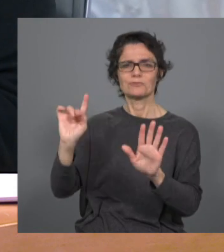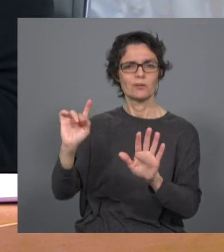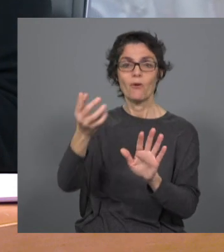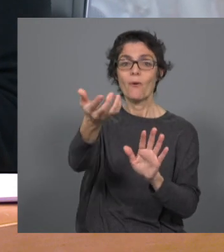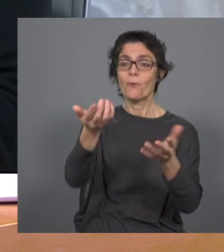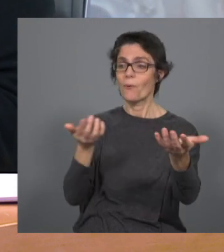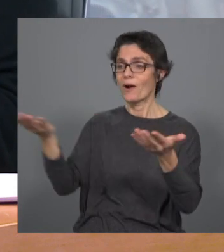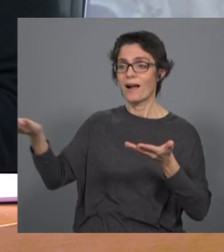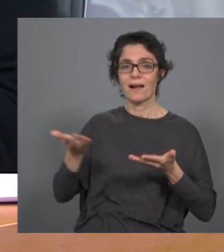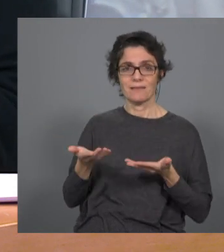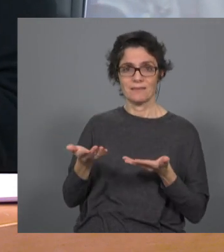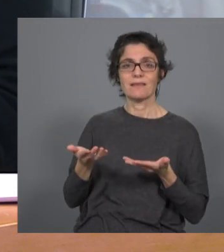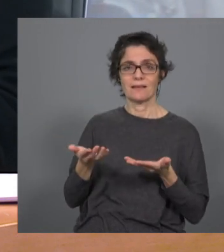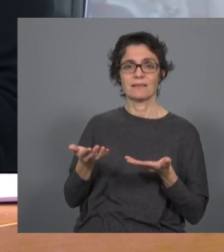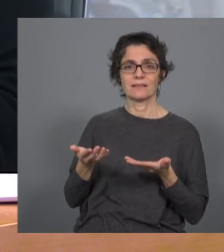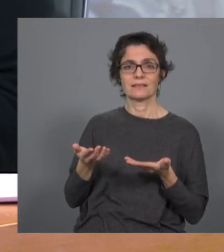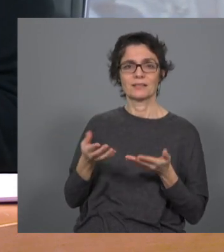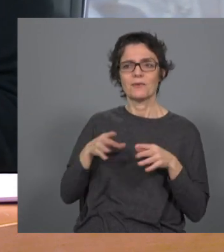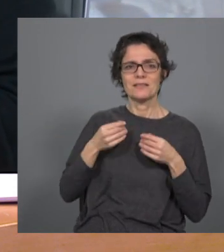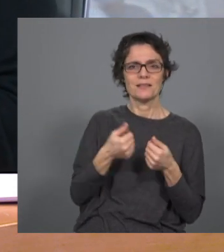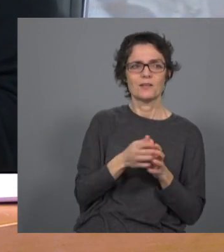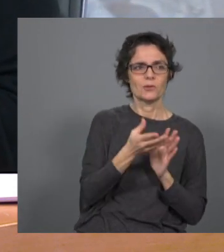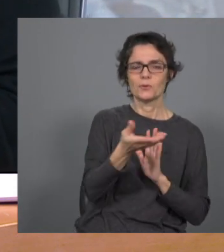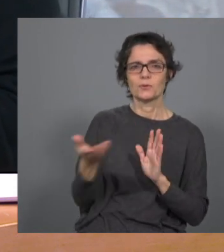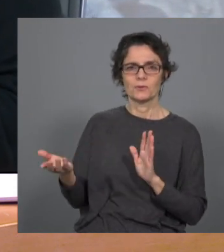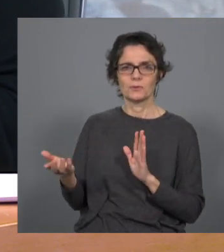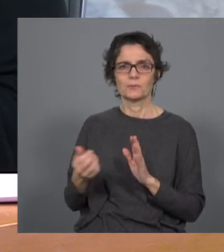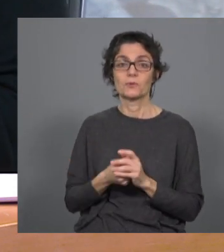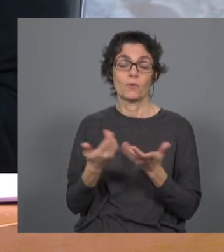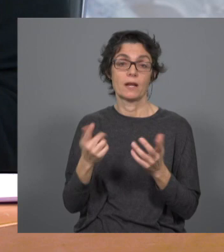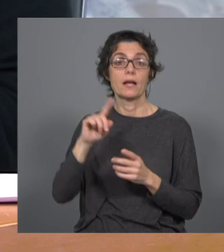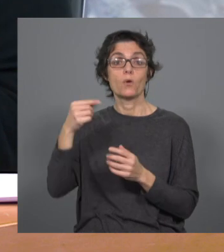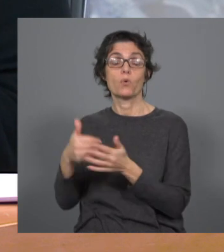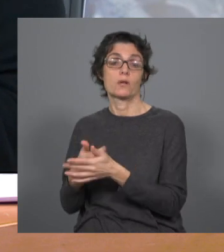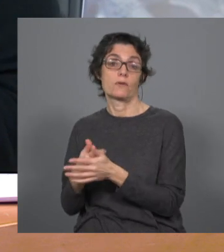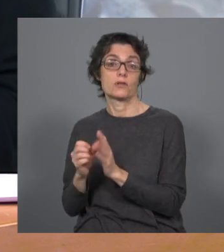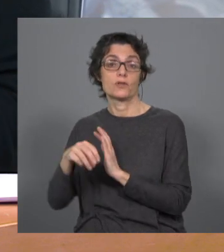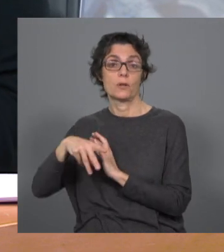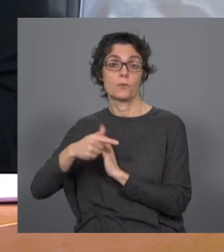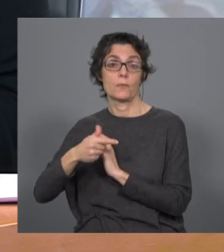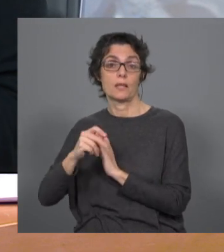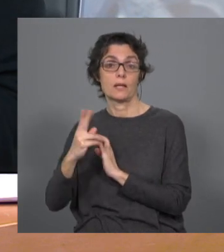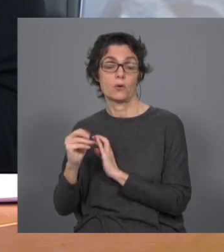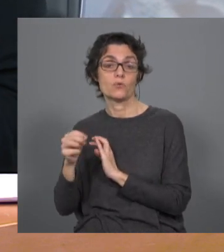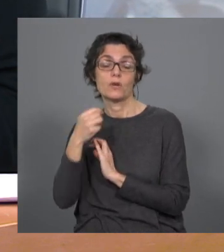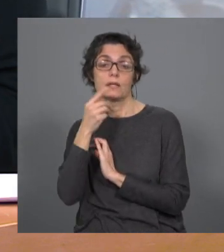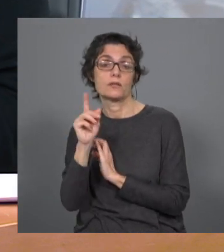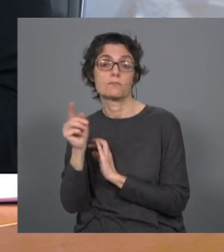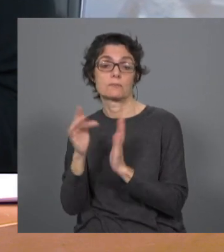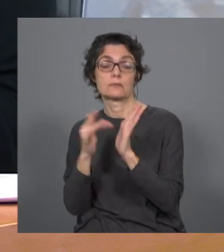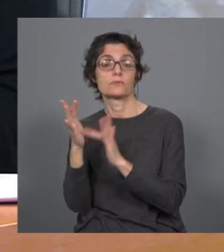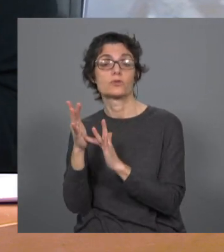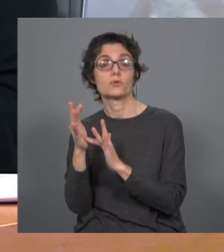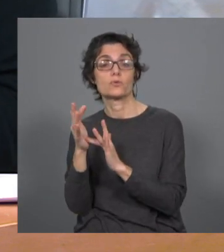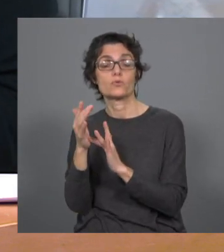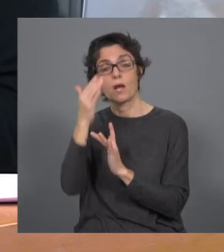compromisso da fé, e aliás isso depois também, se quisermos, leva-nos ao Evangelho de Mateus, quando Jesus se identifica com cada pessoa, independentemente, e diz: o